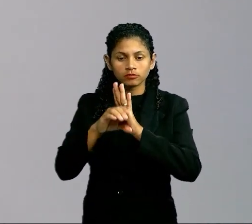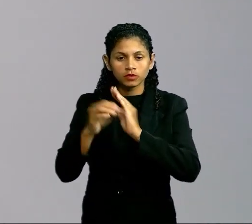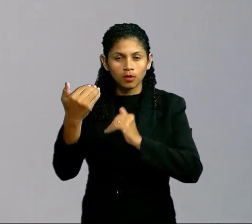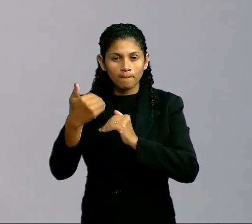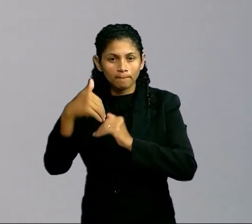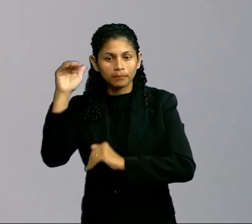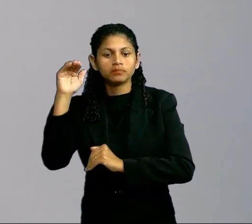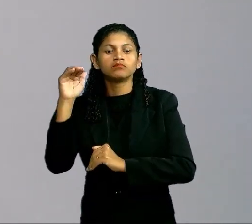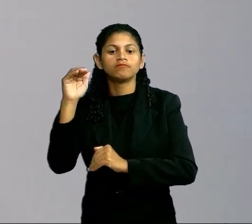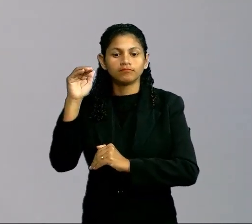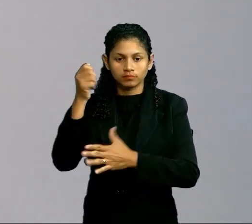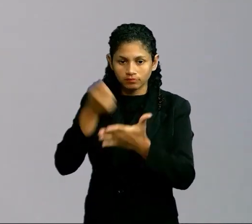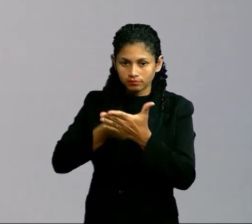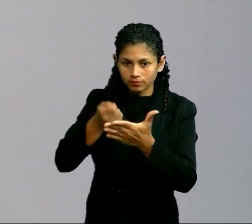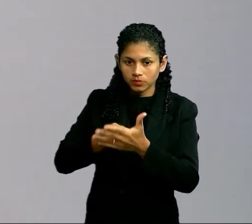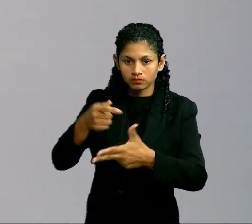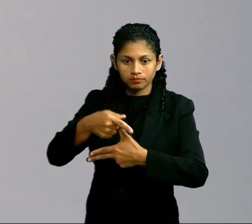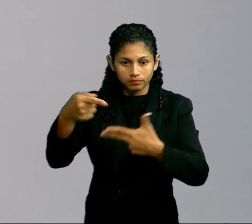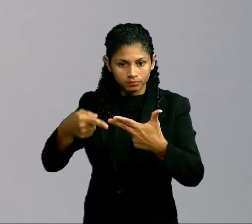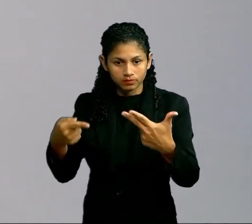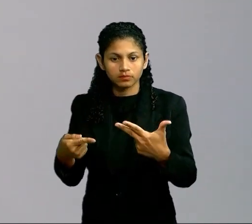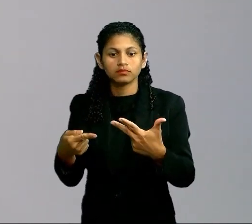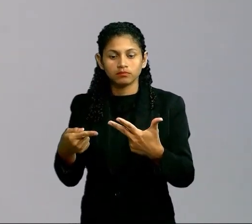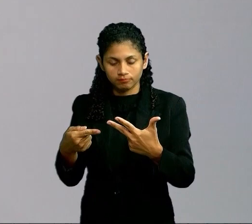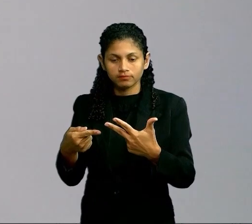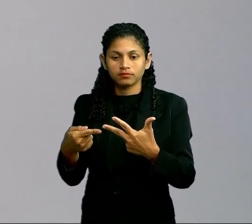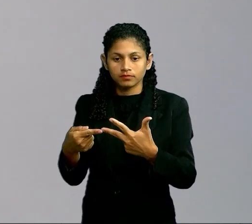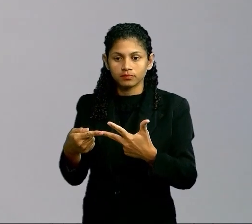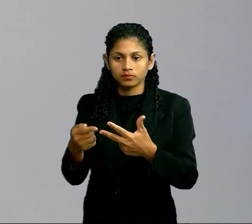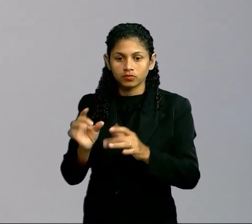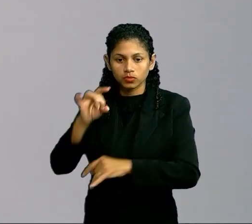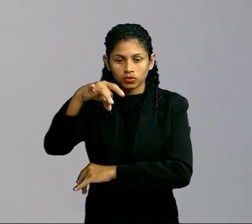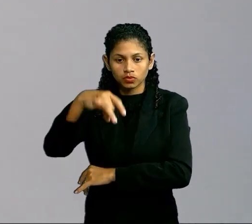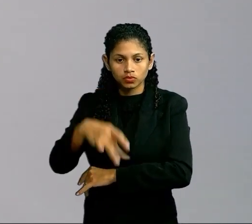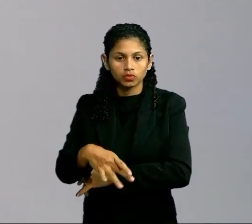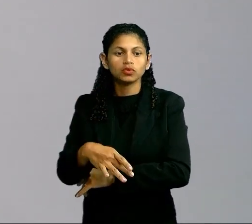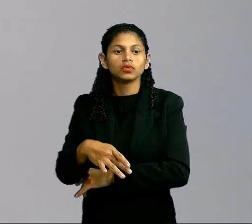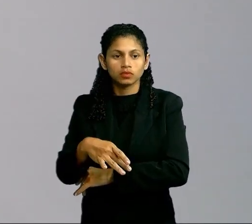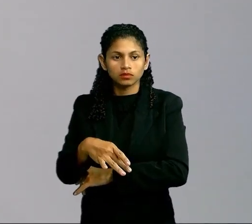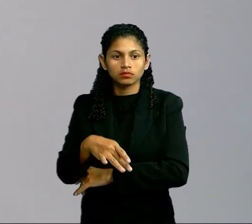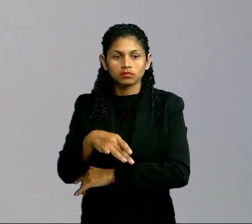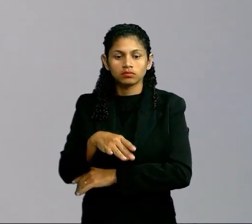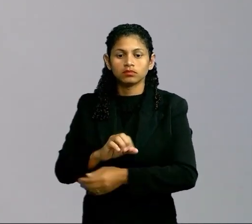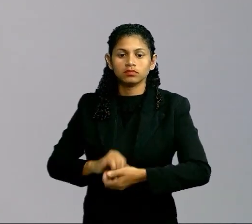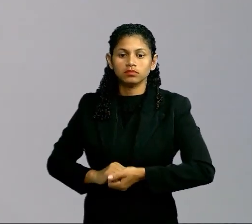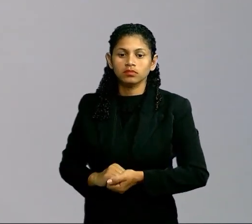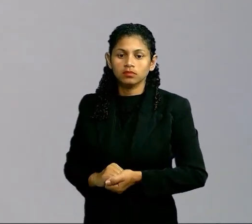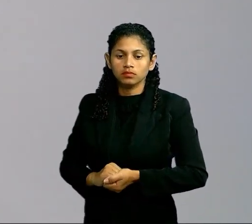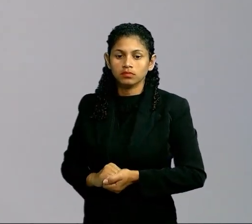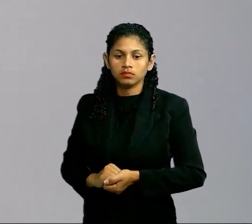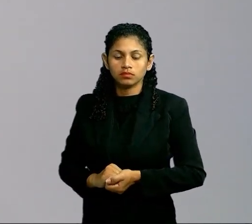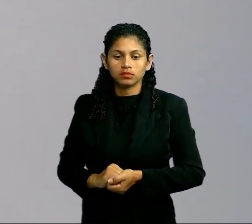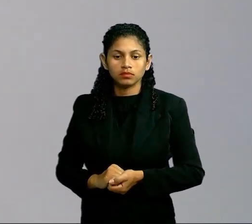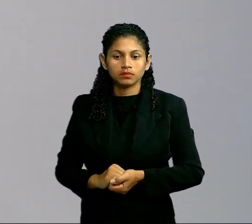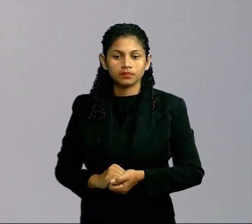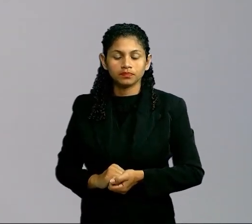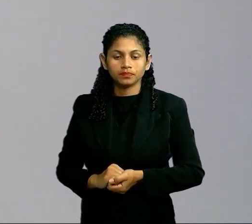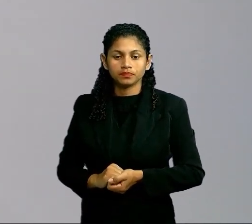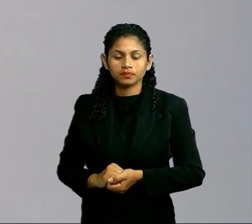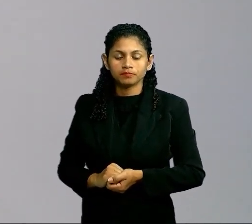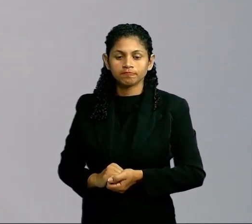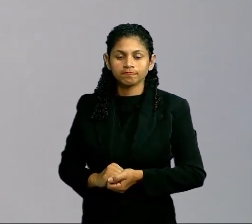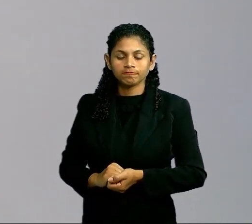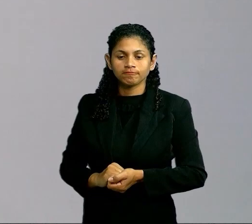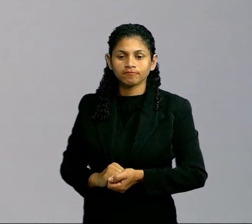dos conteúdos que mais caem aí no Enem, segundo as últimas edições. Certinho? Só que antes da gente começar, só